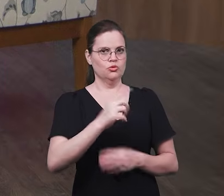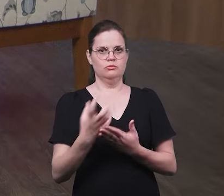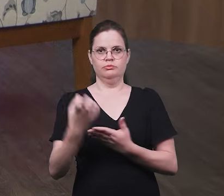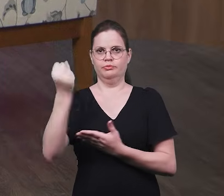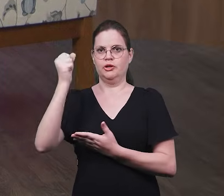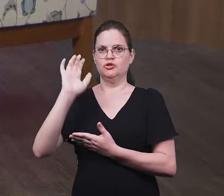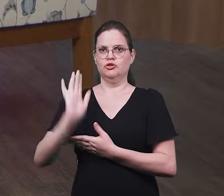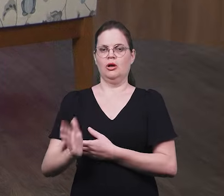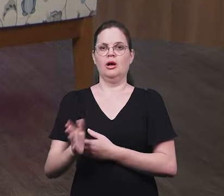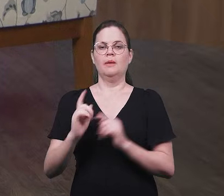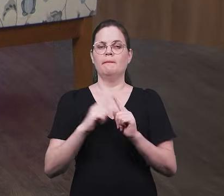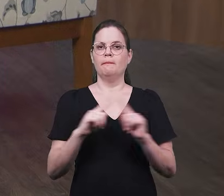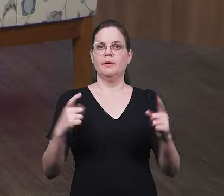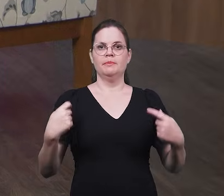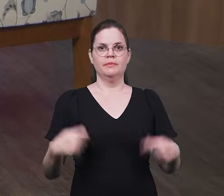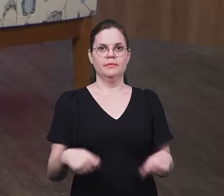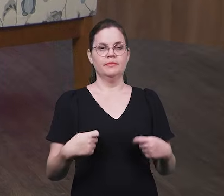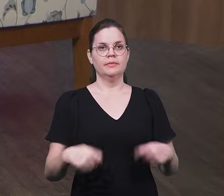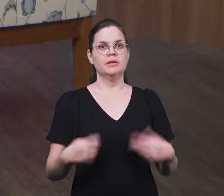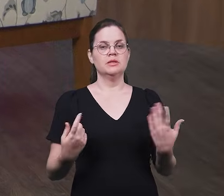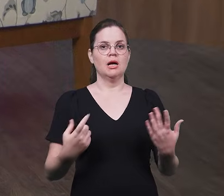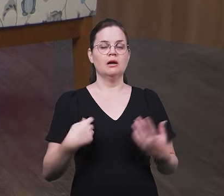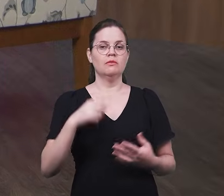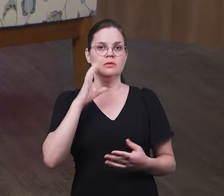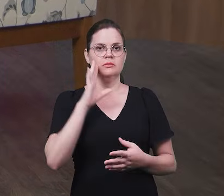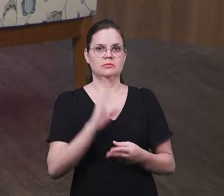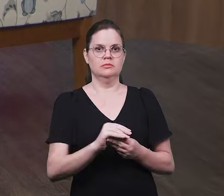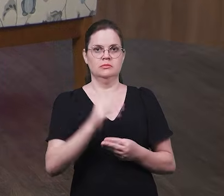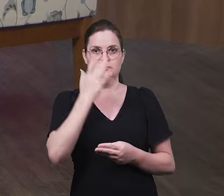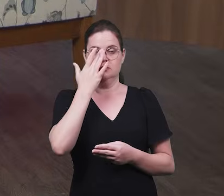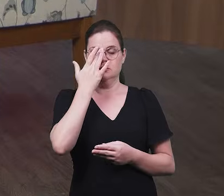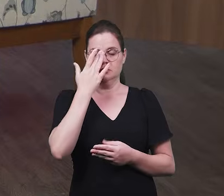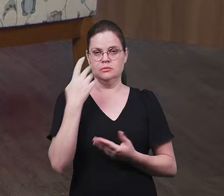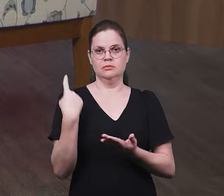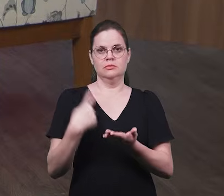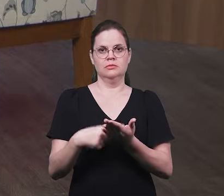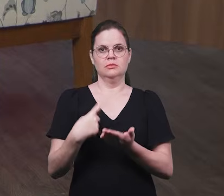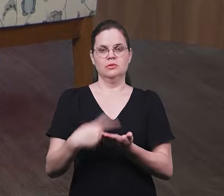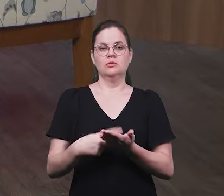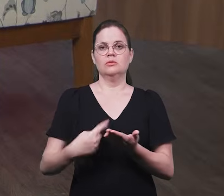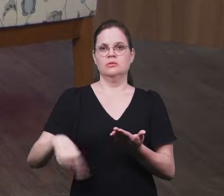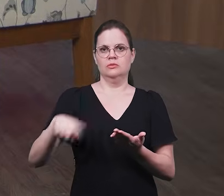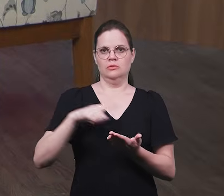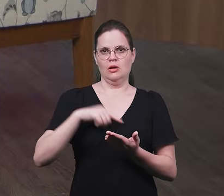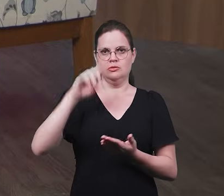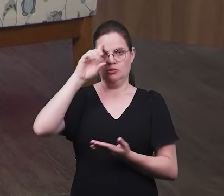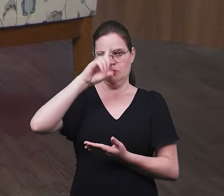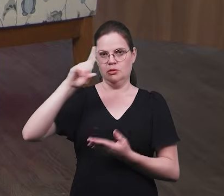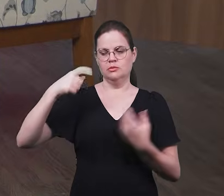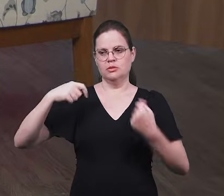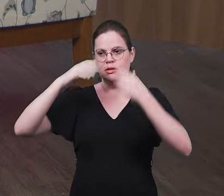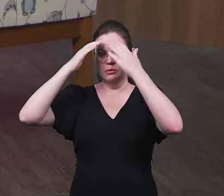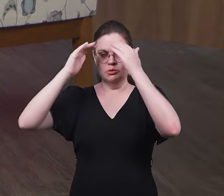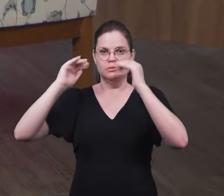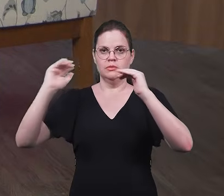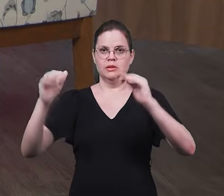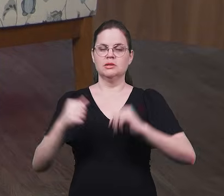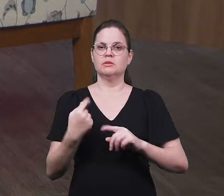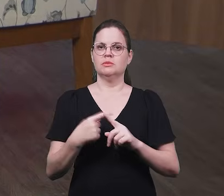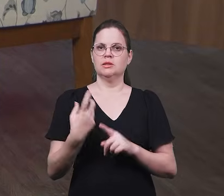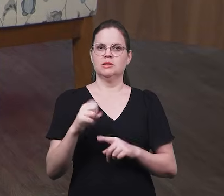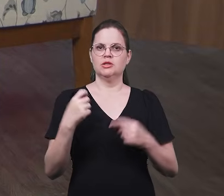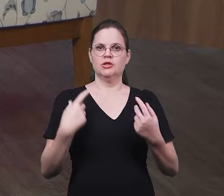eternidade. Então, é preciso ter um compromisso com o legado que Deus operou na vida de cada um de